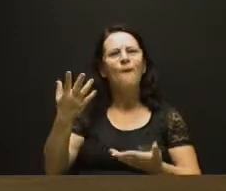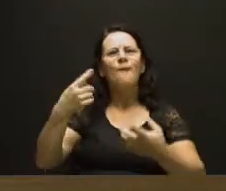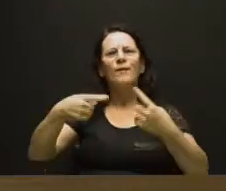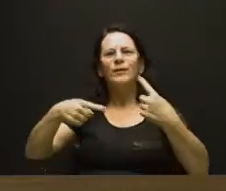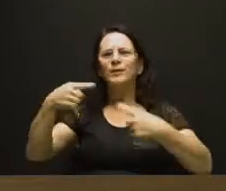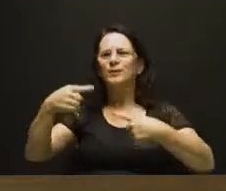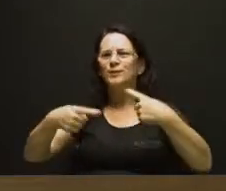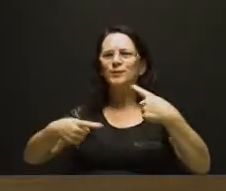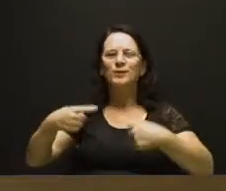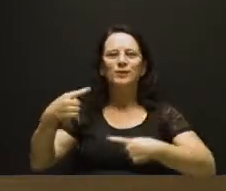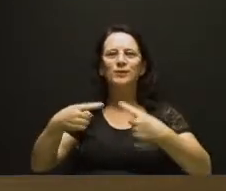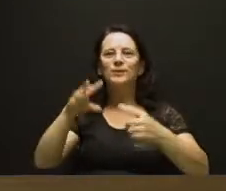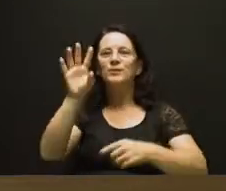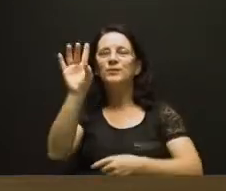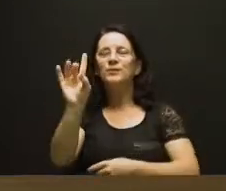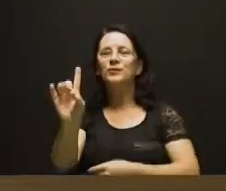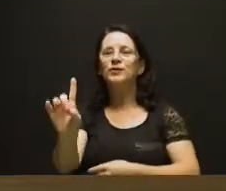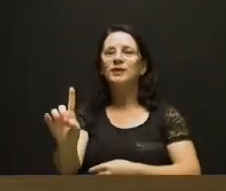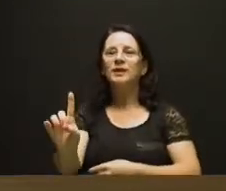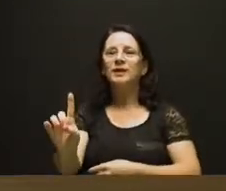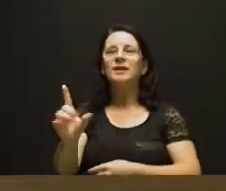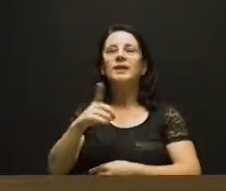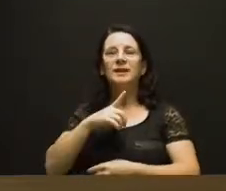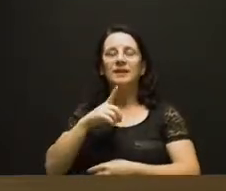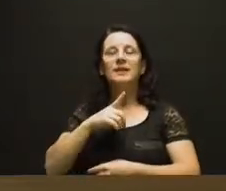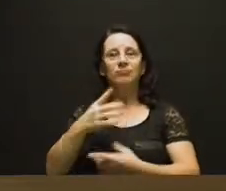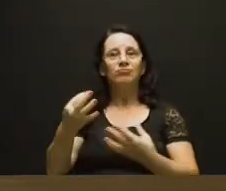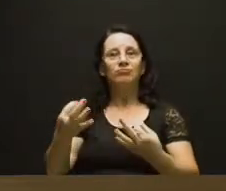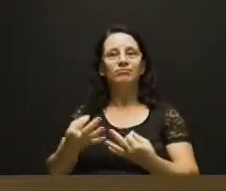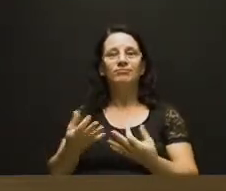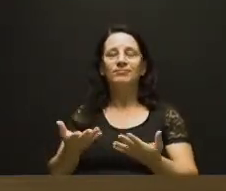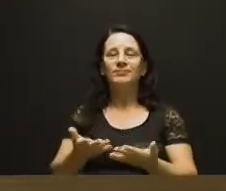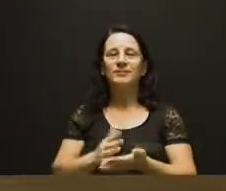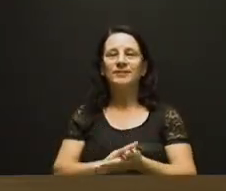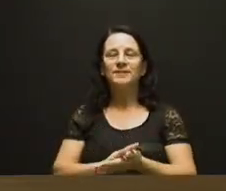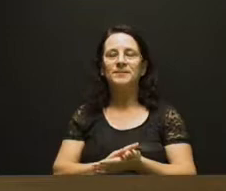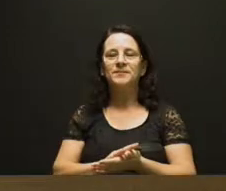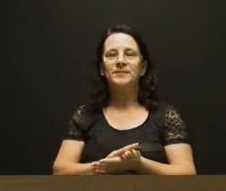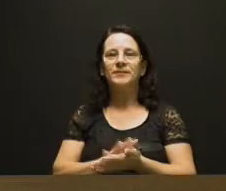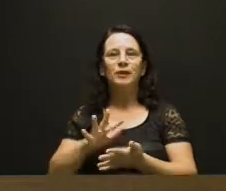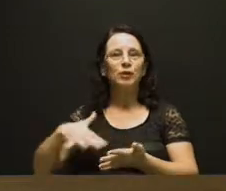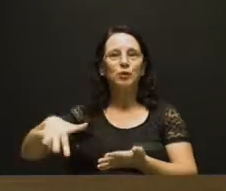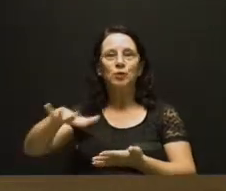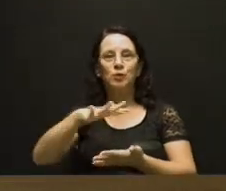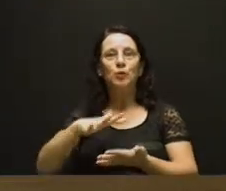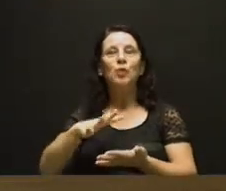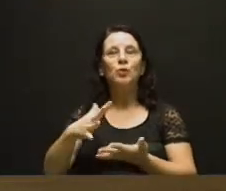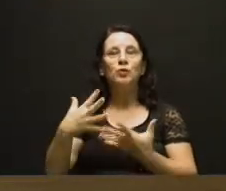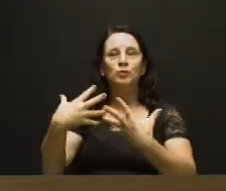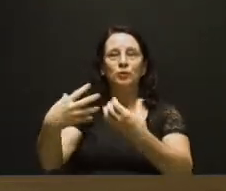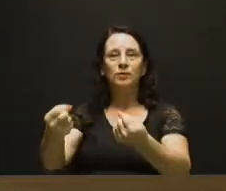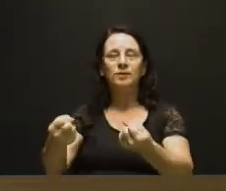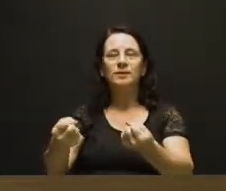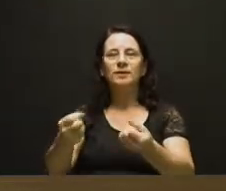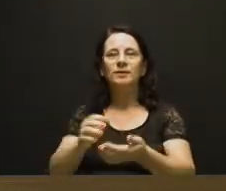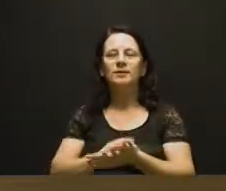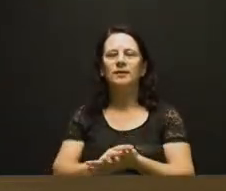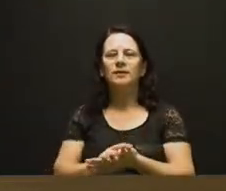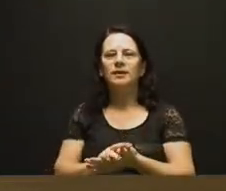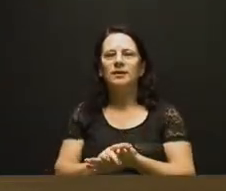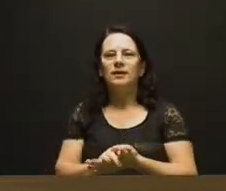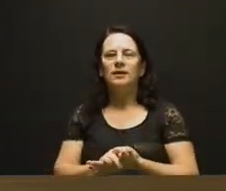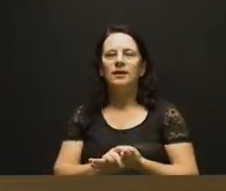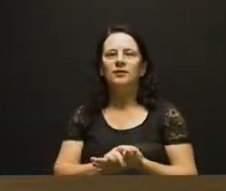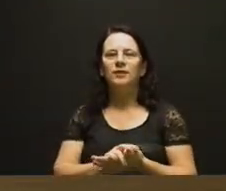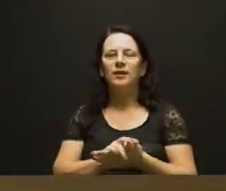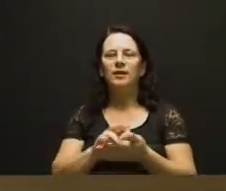um direito que tem que ser lógico né de todos os atendidos e eu